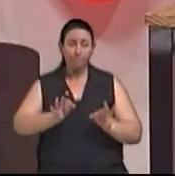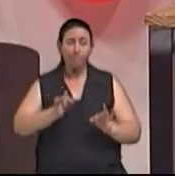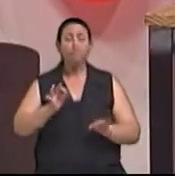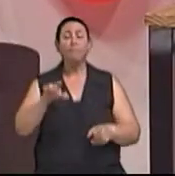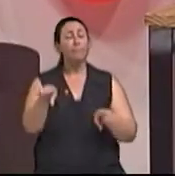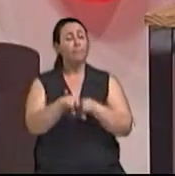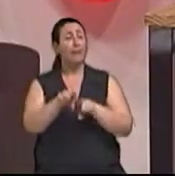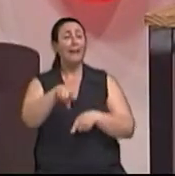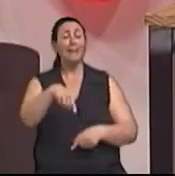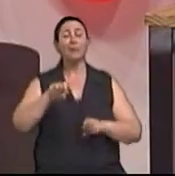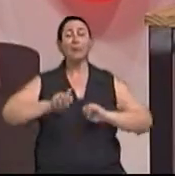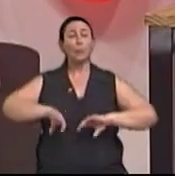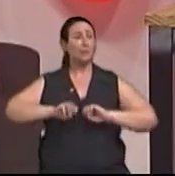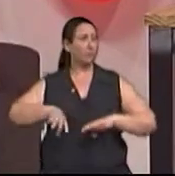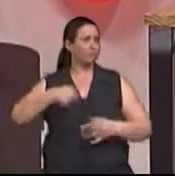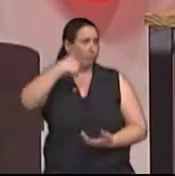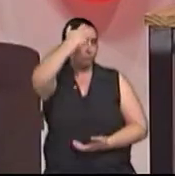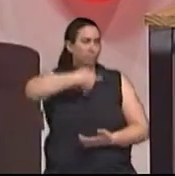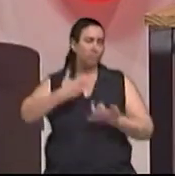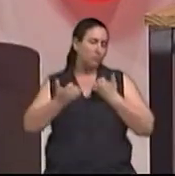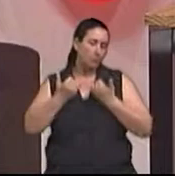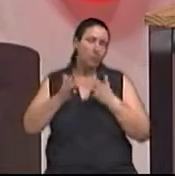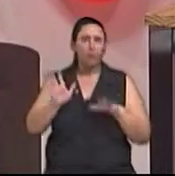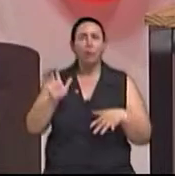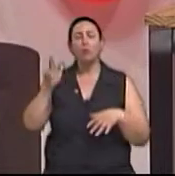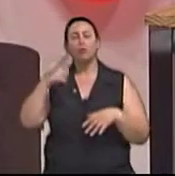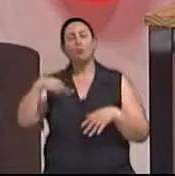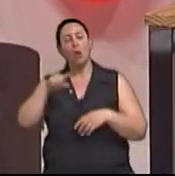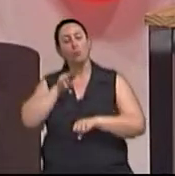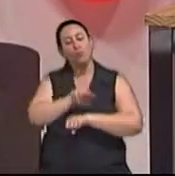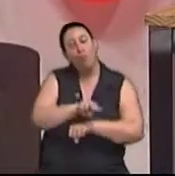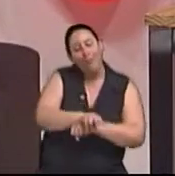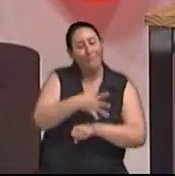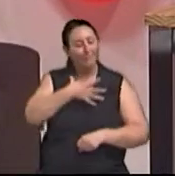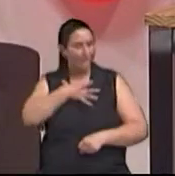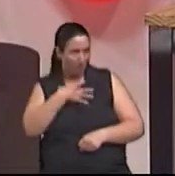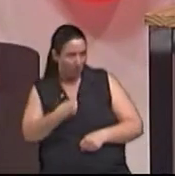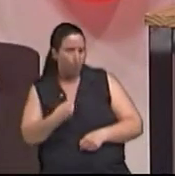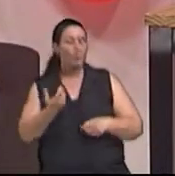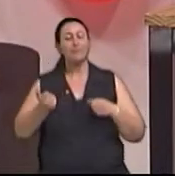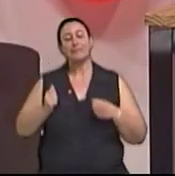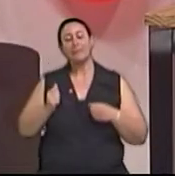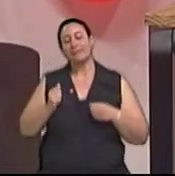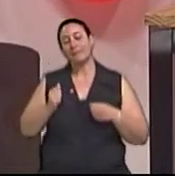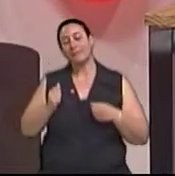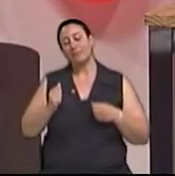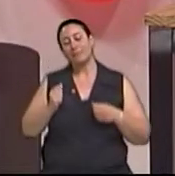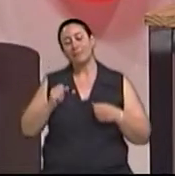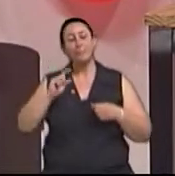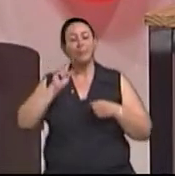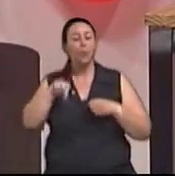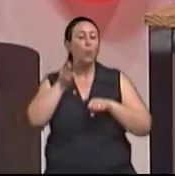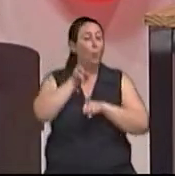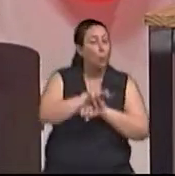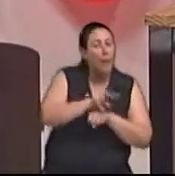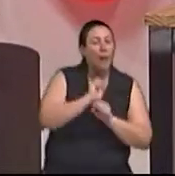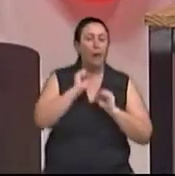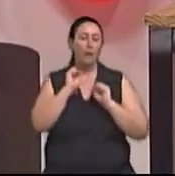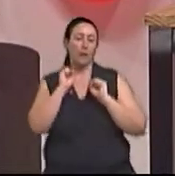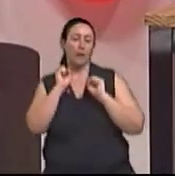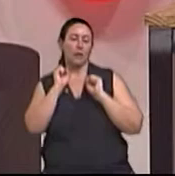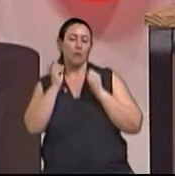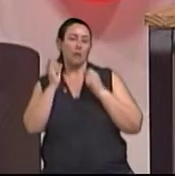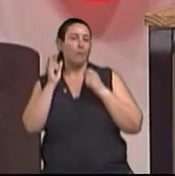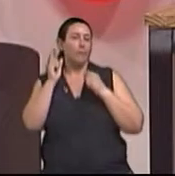entende por exemplo o nosso cuidado do nossos filhos de poder trabalhar a questão do Cuidado a questão